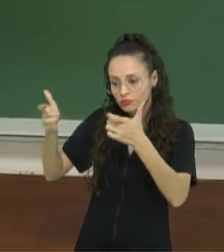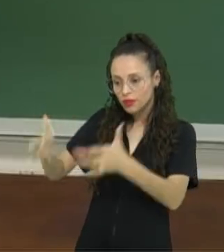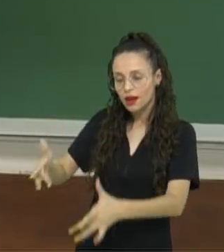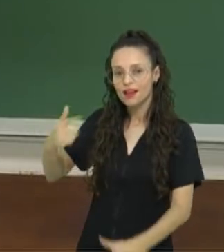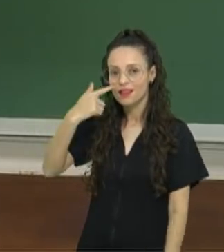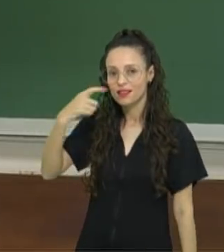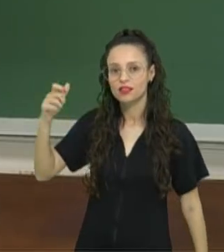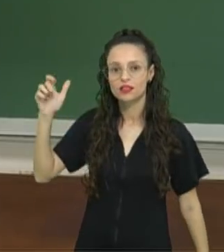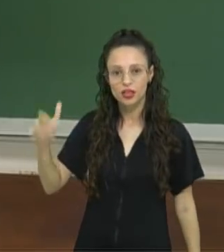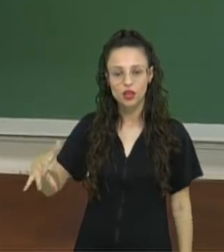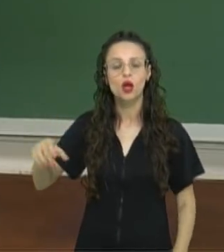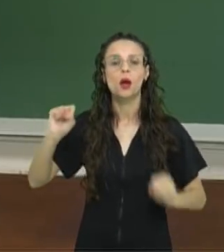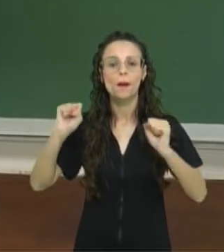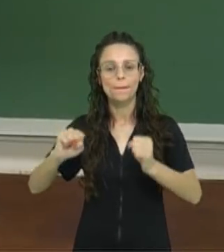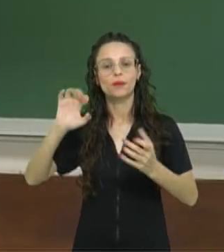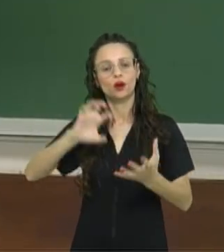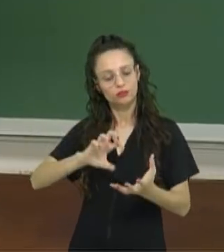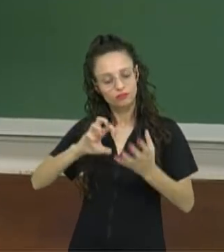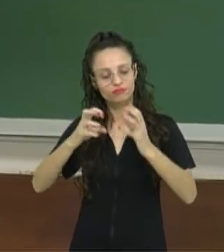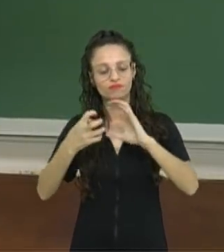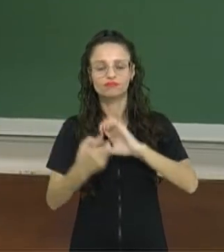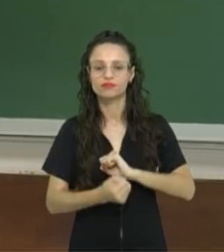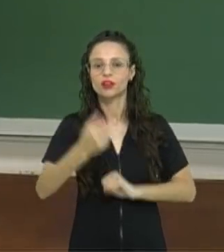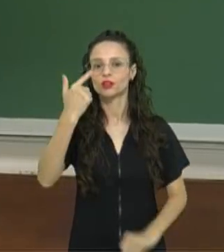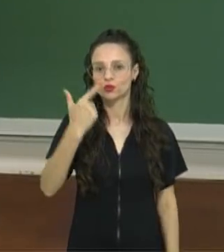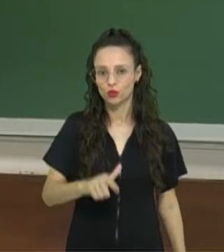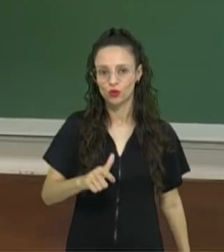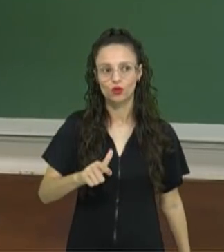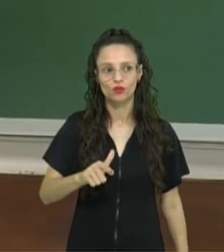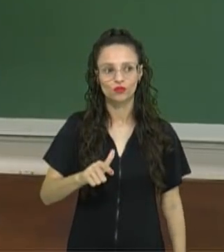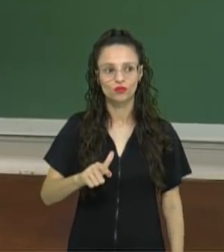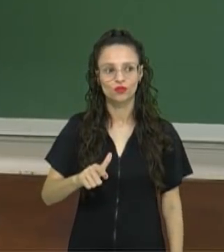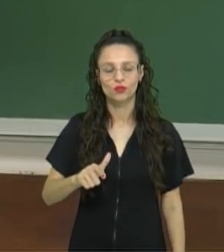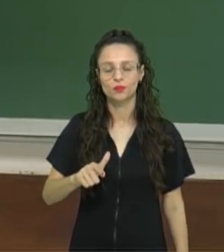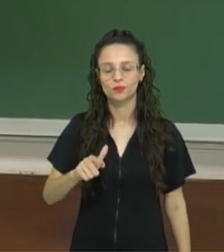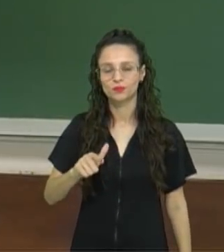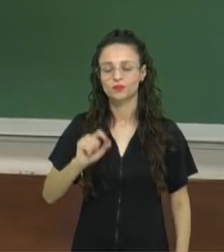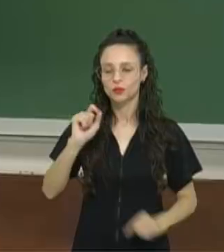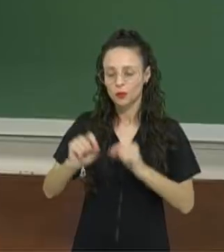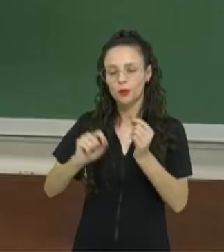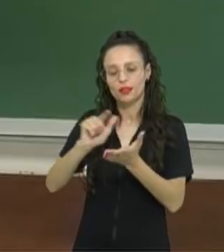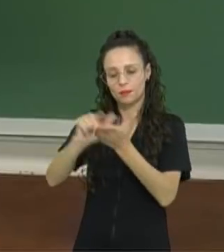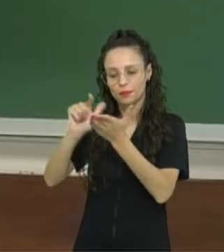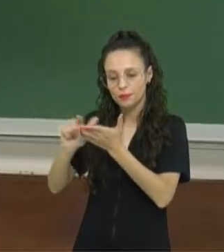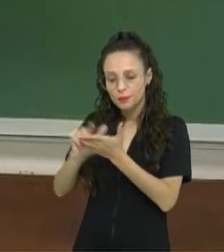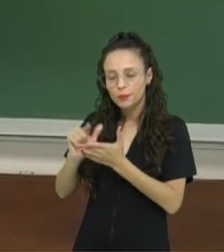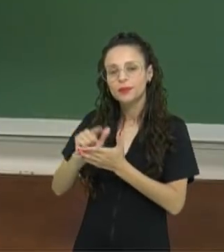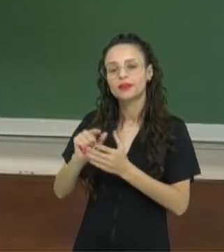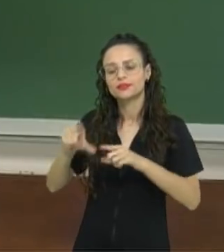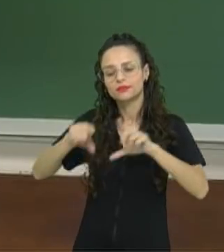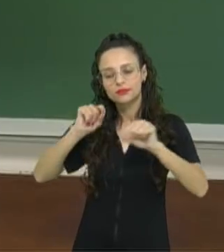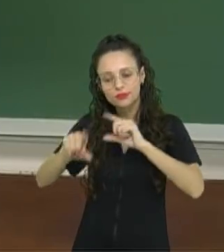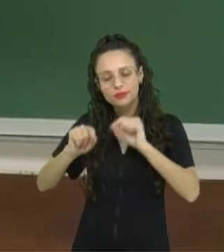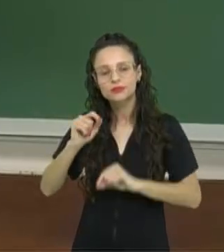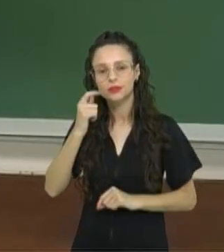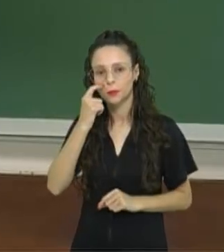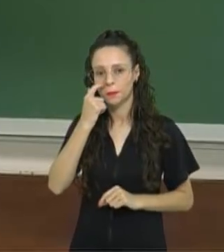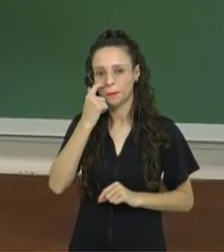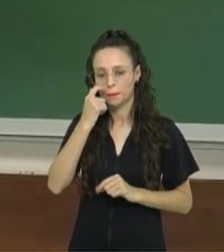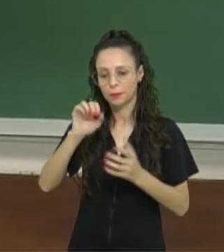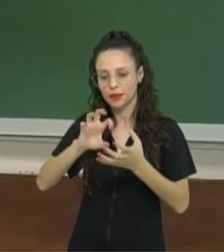descartado, ele pode ser reutilizado. Ele passa por uma coleta, por uma limpeza, uma seleção,